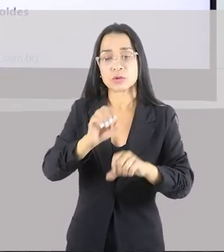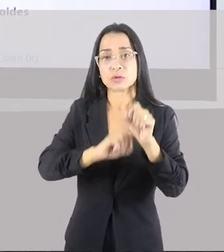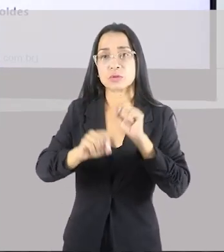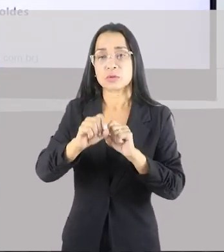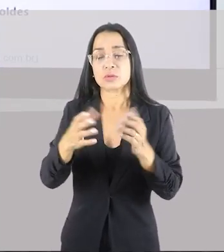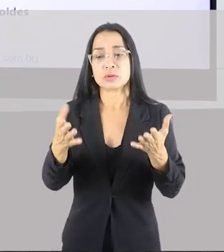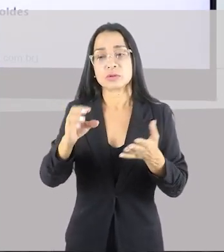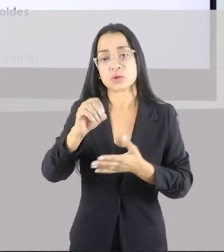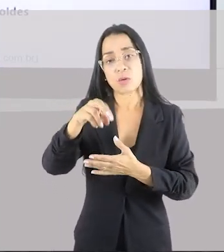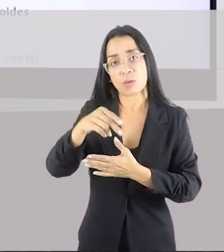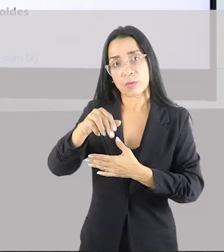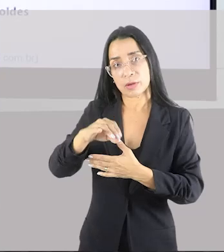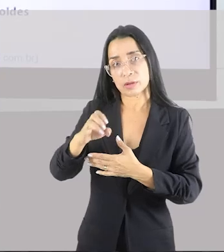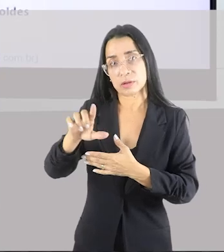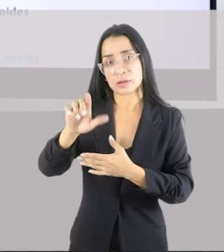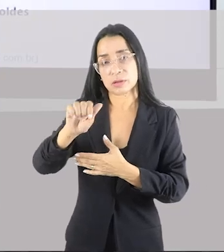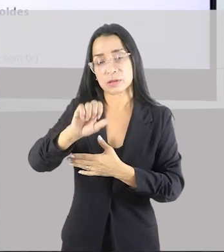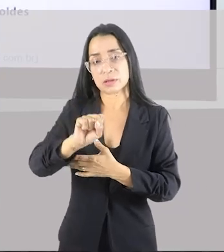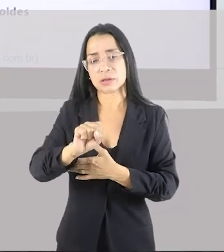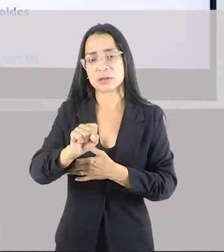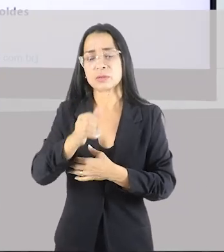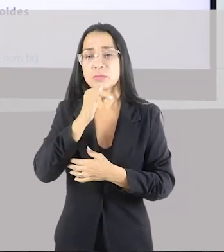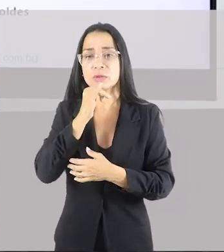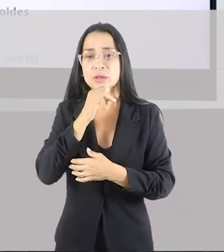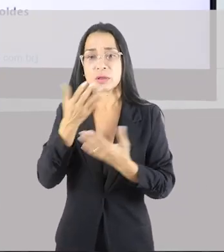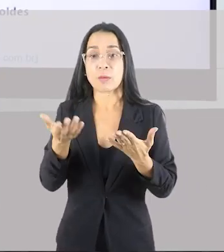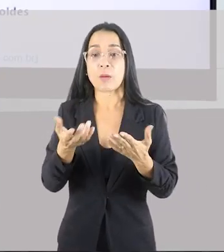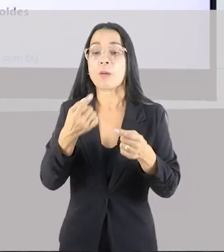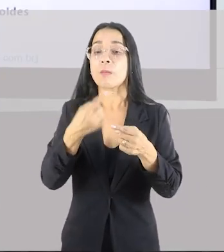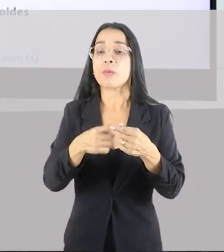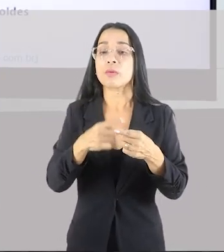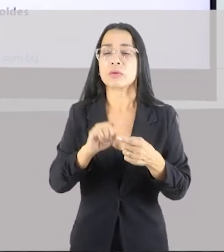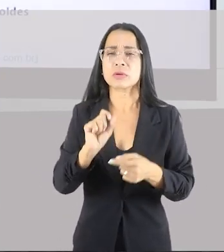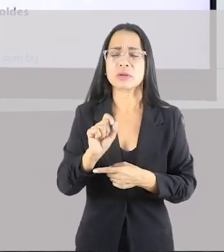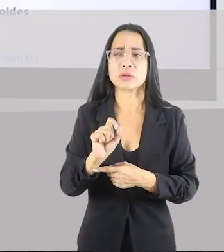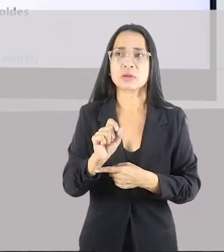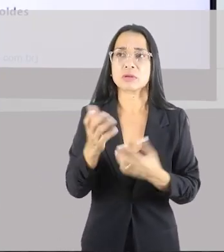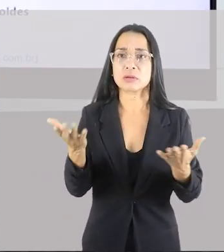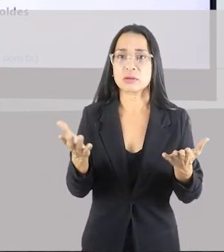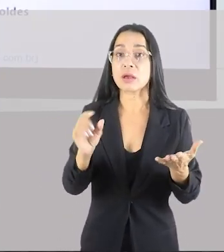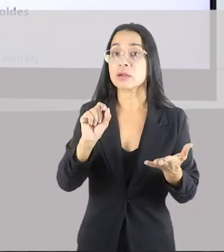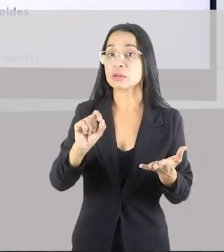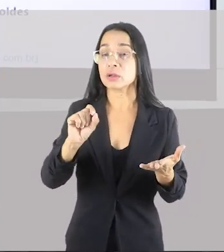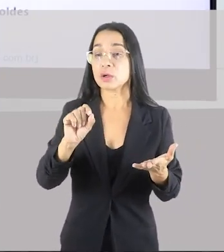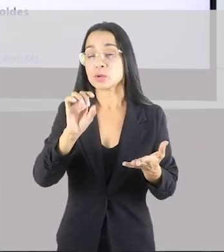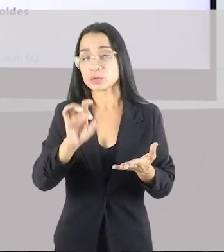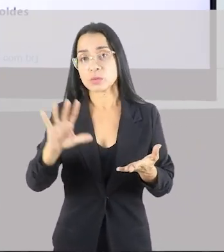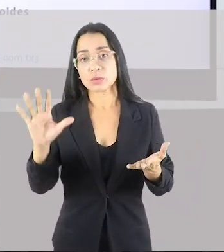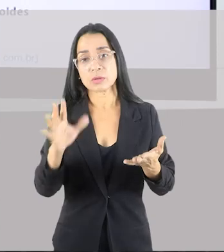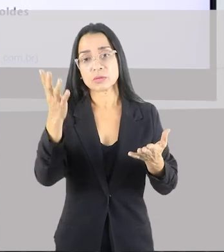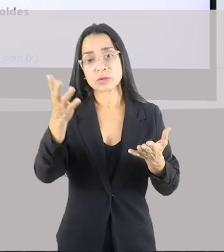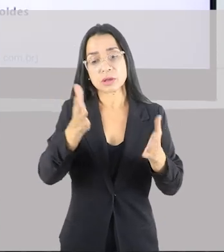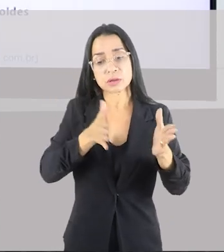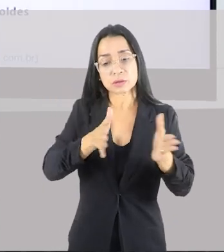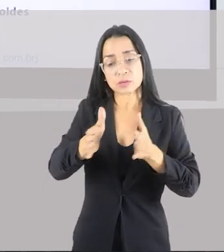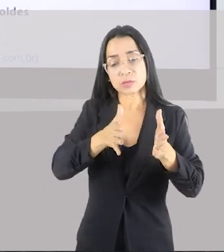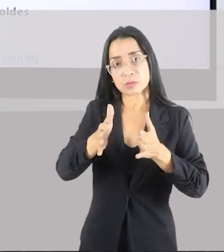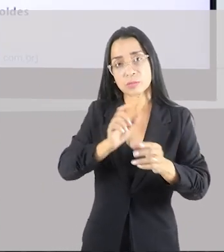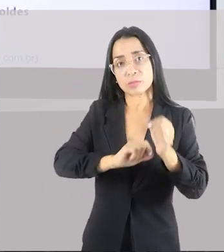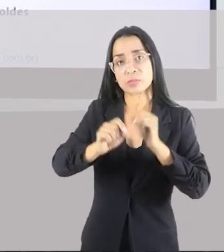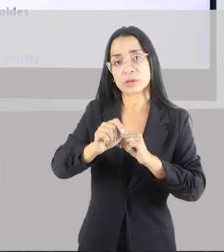exemplo, a gente não falou. Por quê? Porque isso só acontece nesse período de diferenciação, que vai